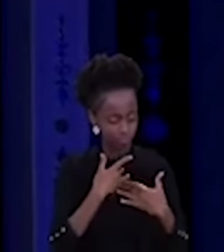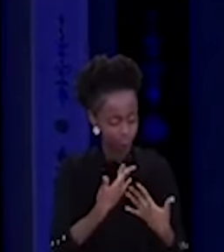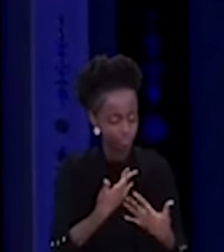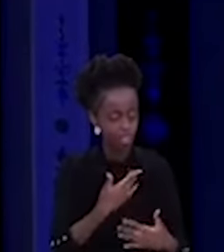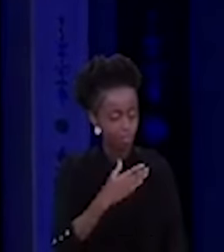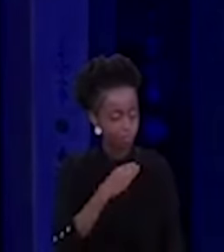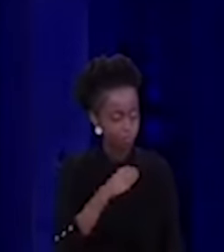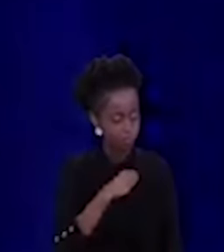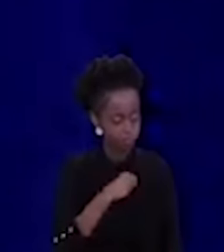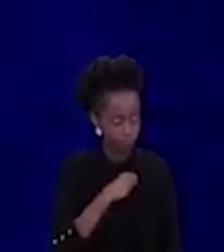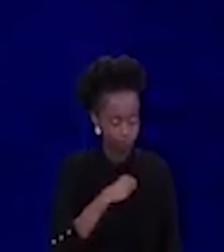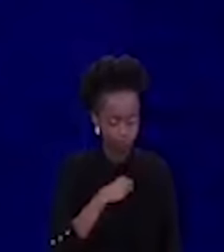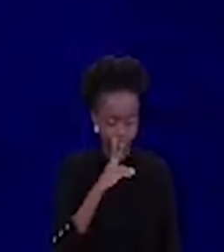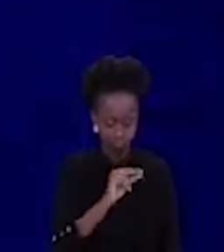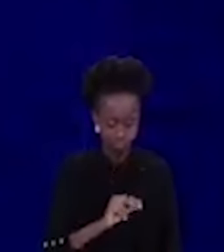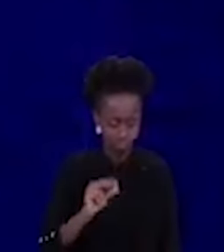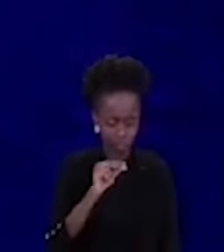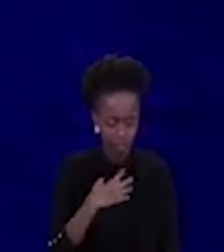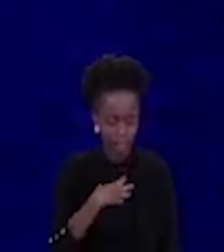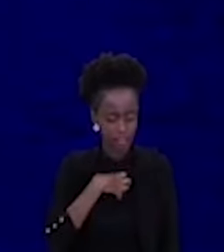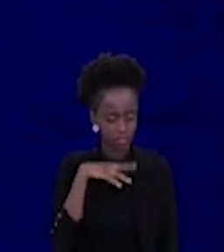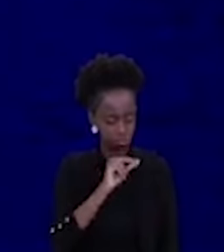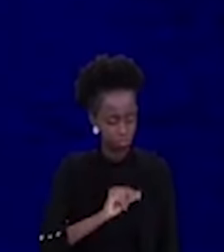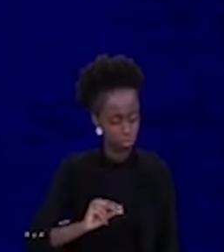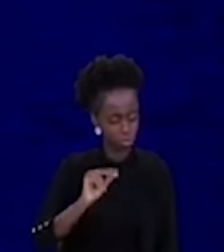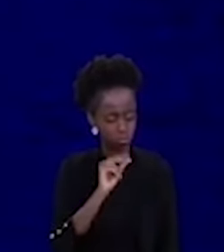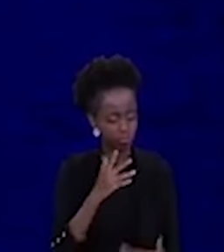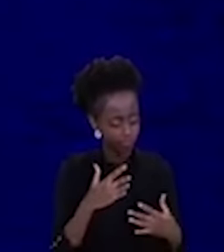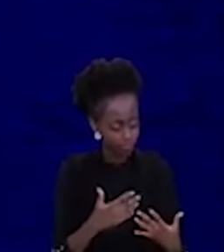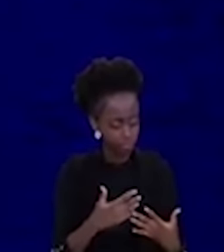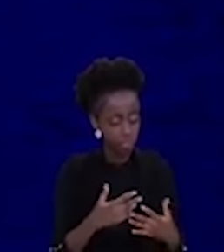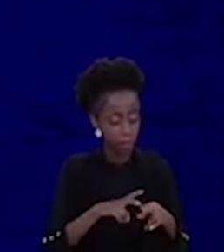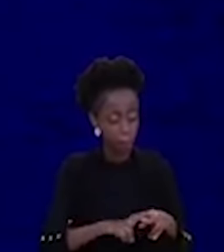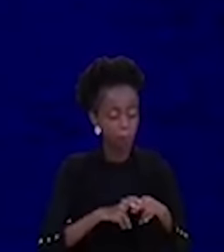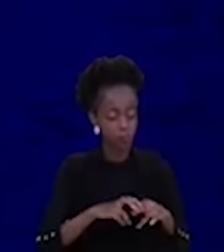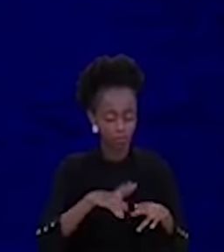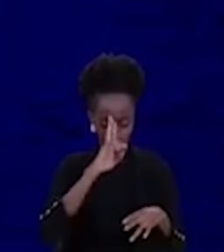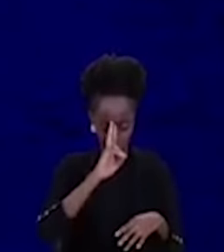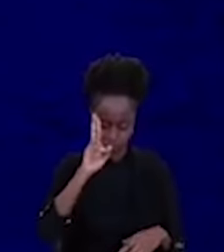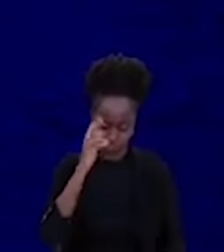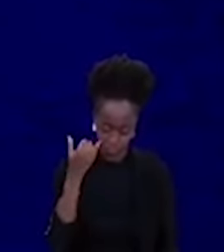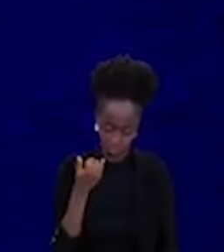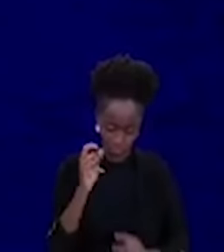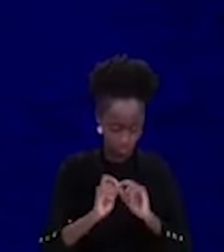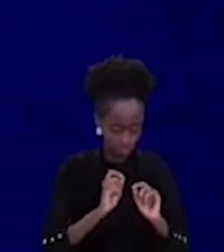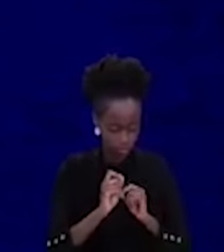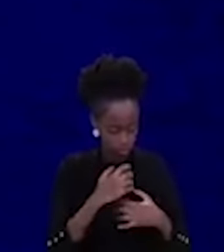Sentimentos enganadores do coração. Por isso o Senhor disse que o